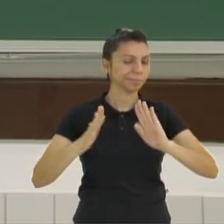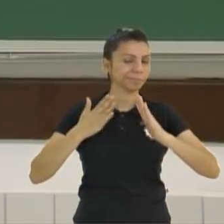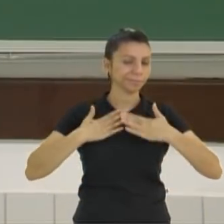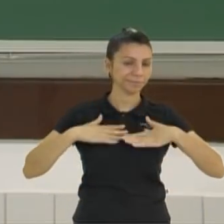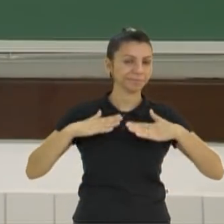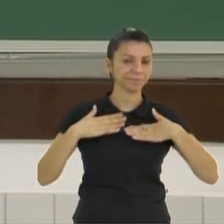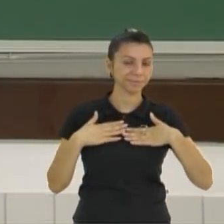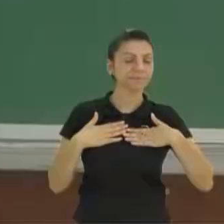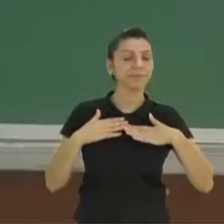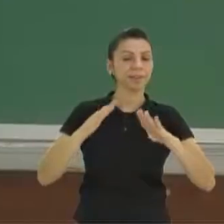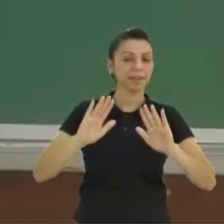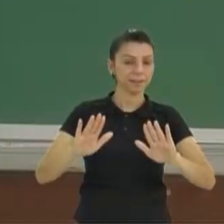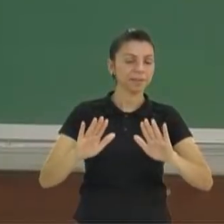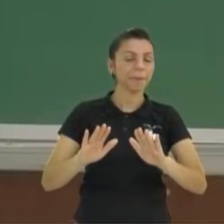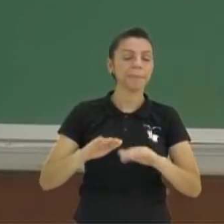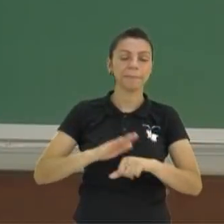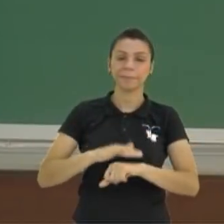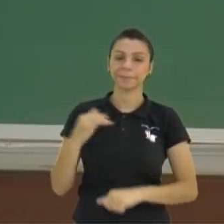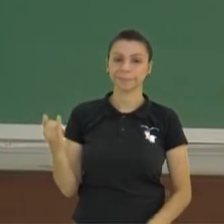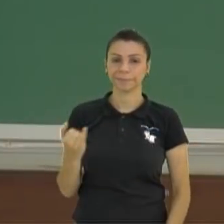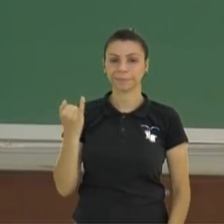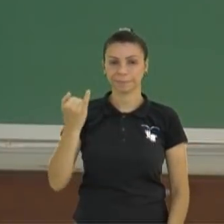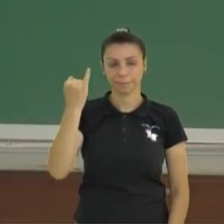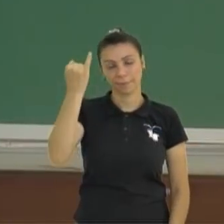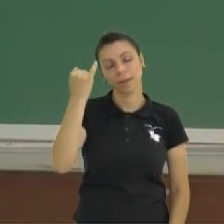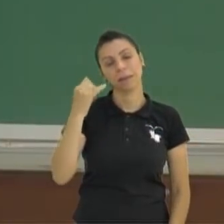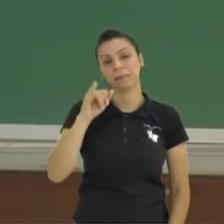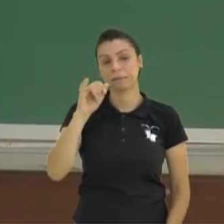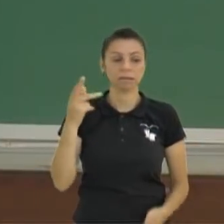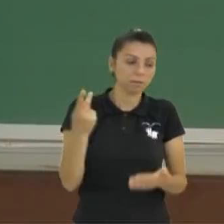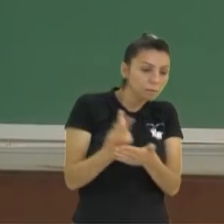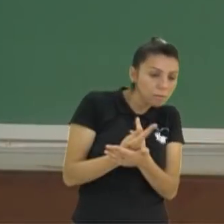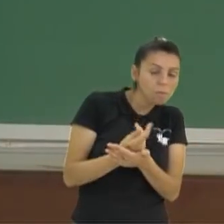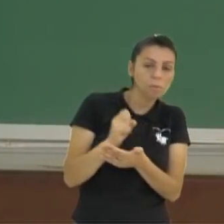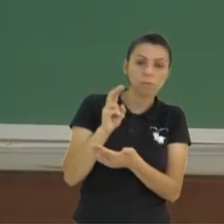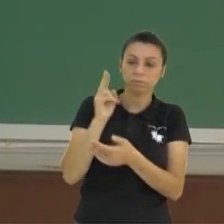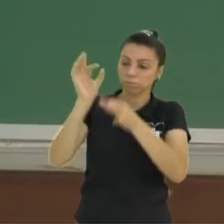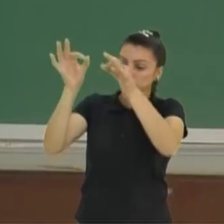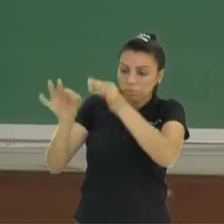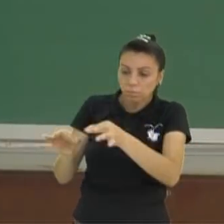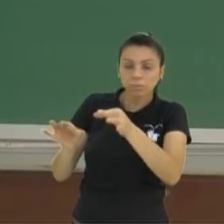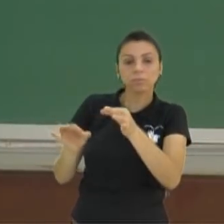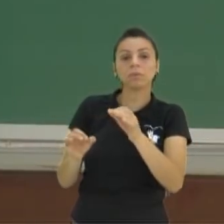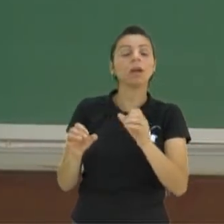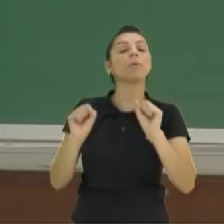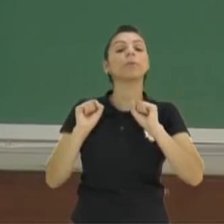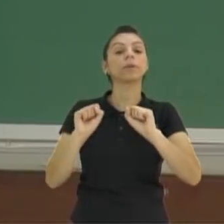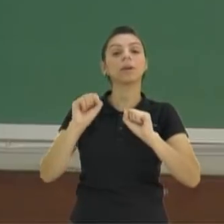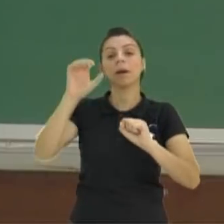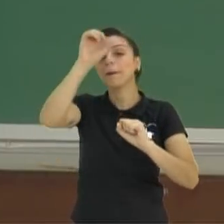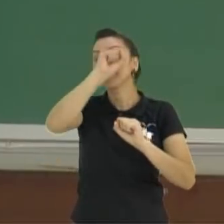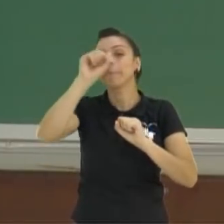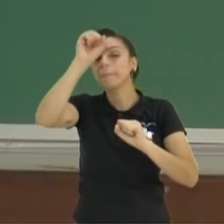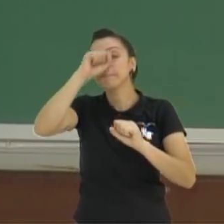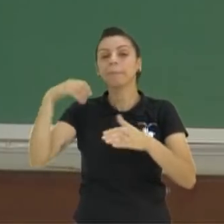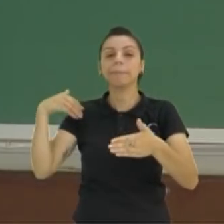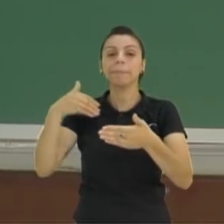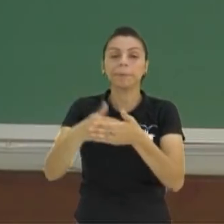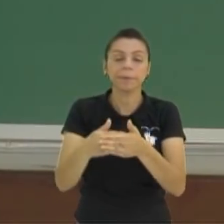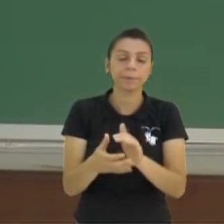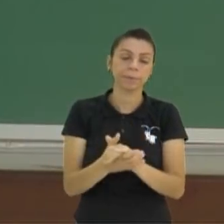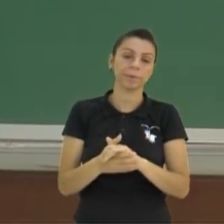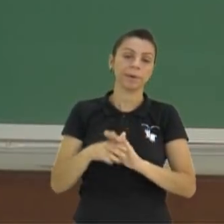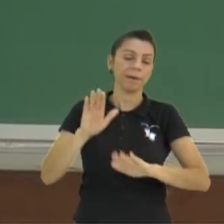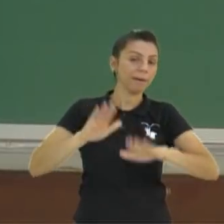como eu já disse, mais importante do que você errou ou que você acertou é o que você aprende. Às vezes aprendemos